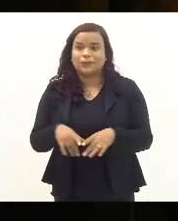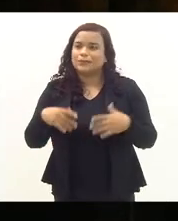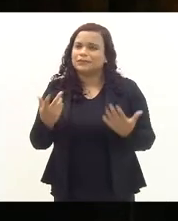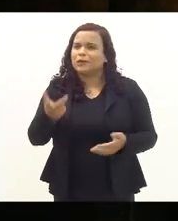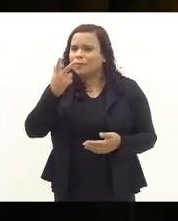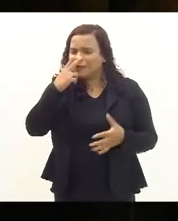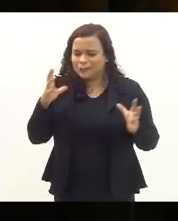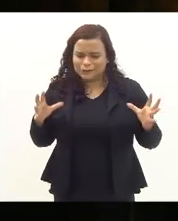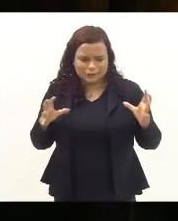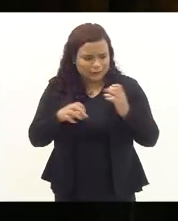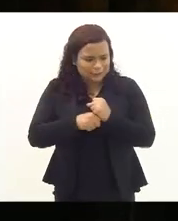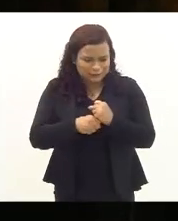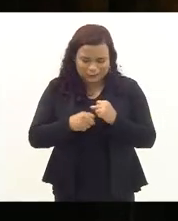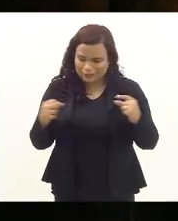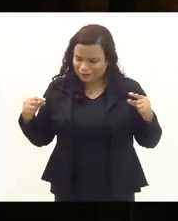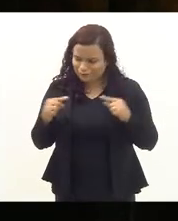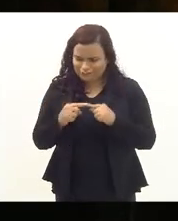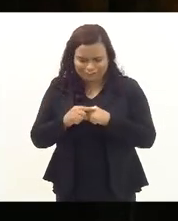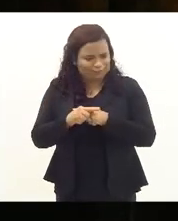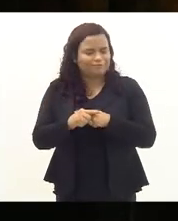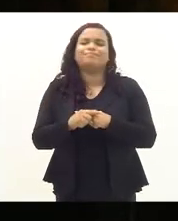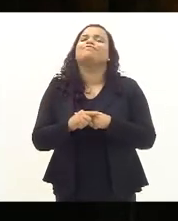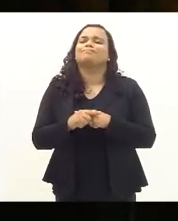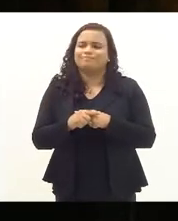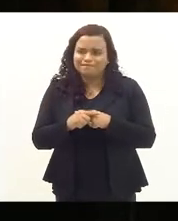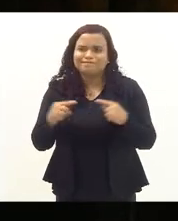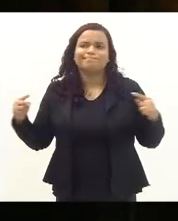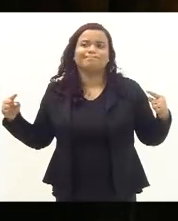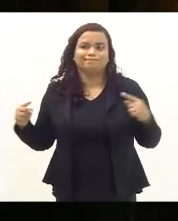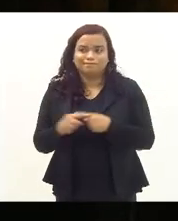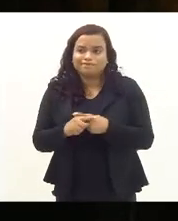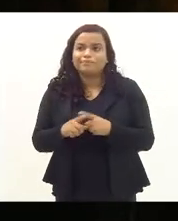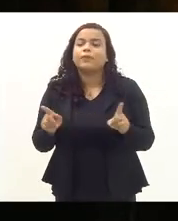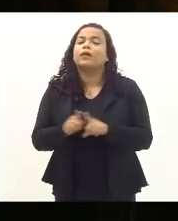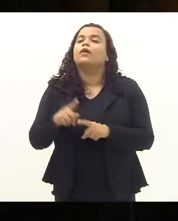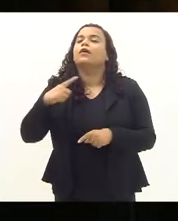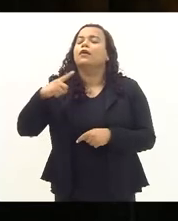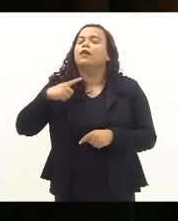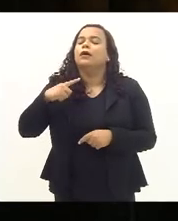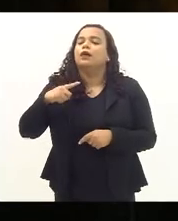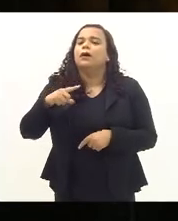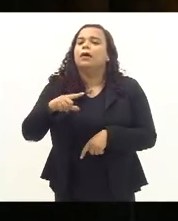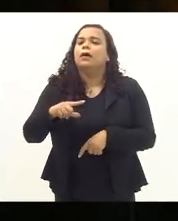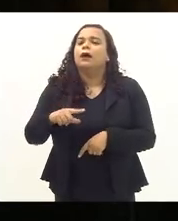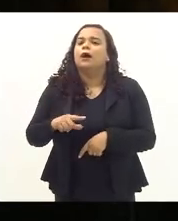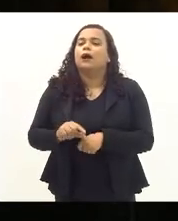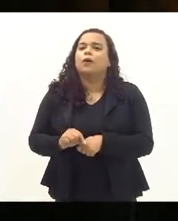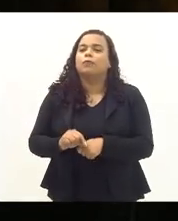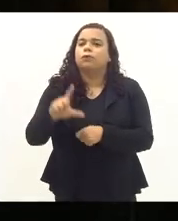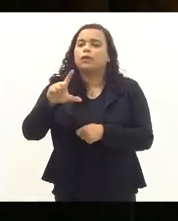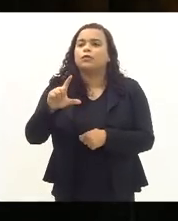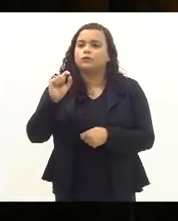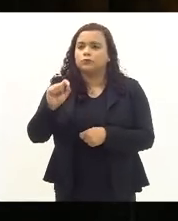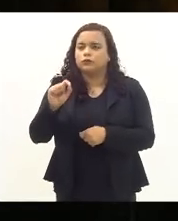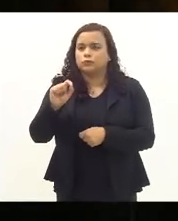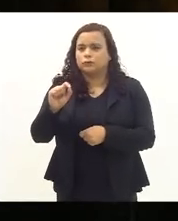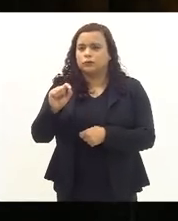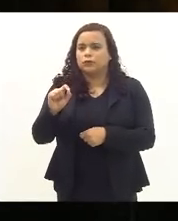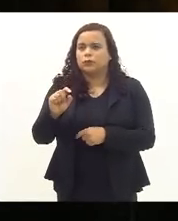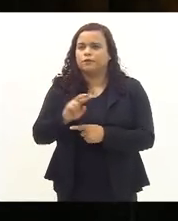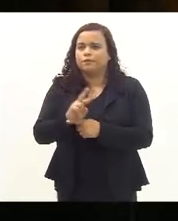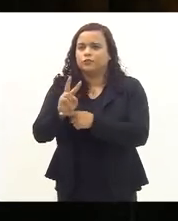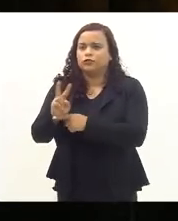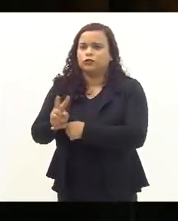fecha gente teve também senhora presidenta um aumento real da renúncia fiscal